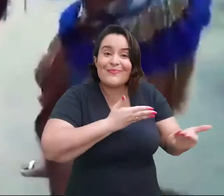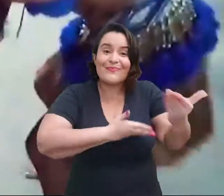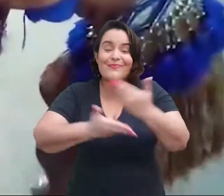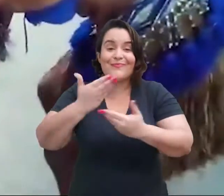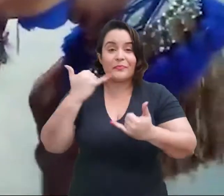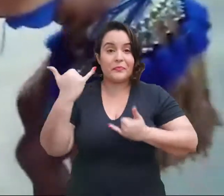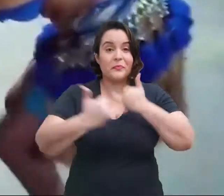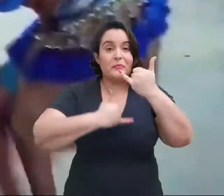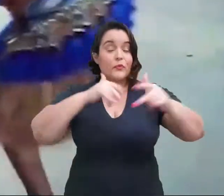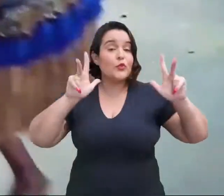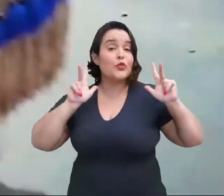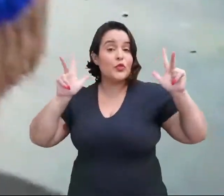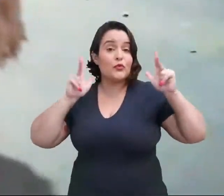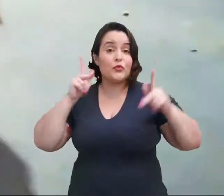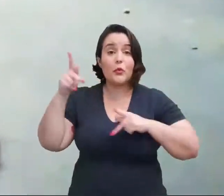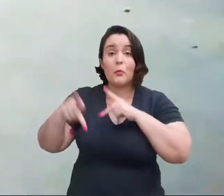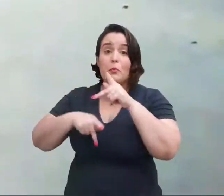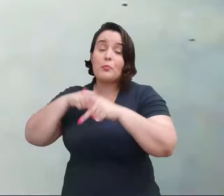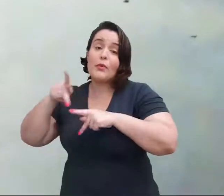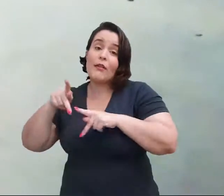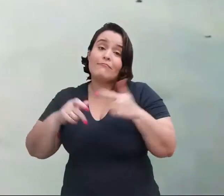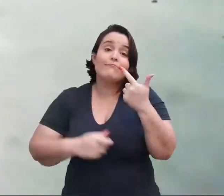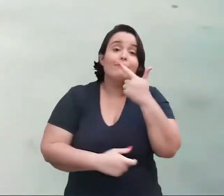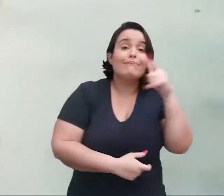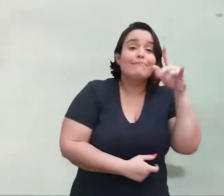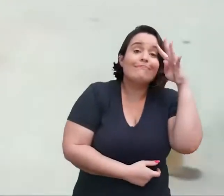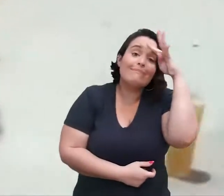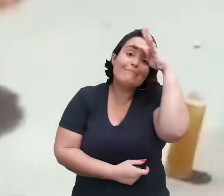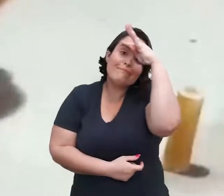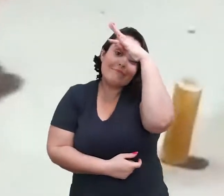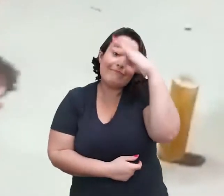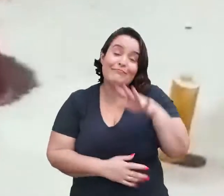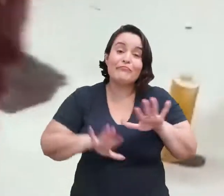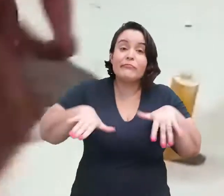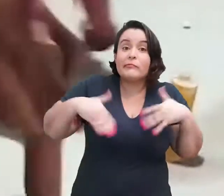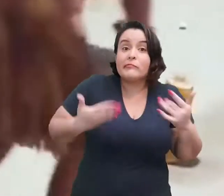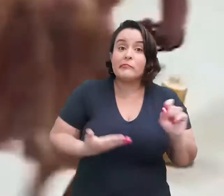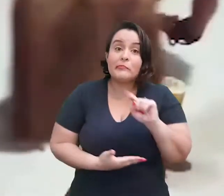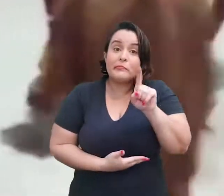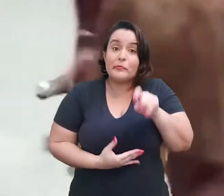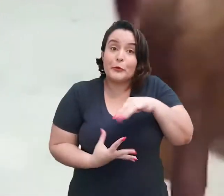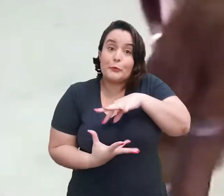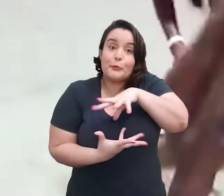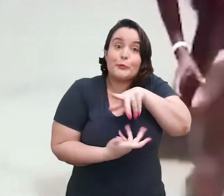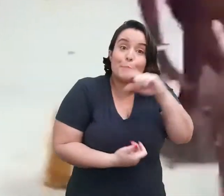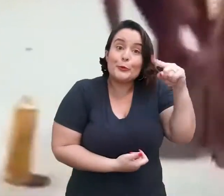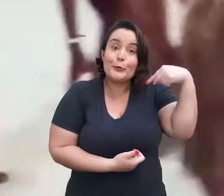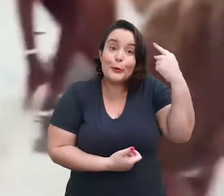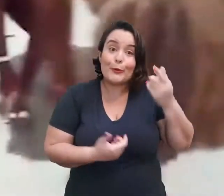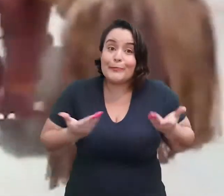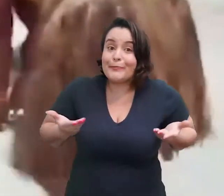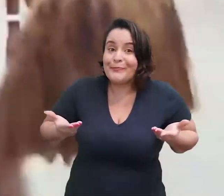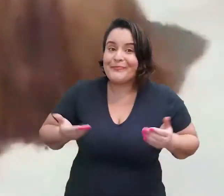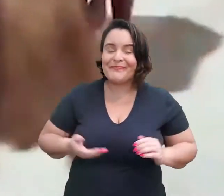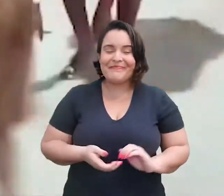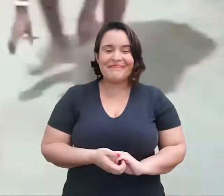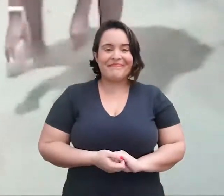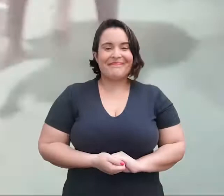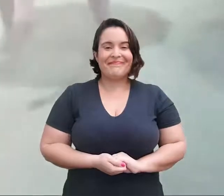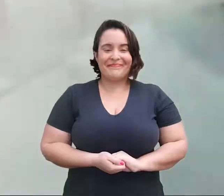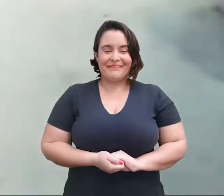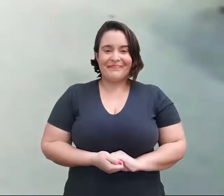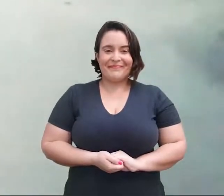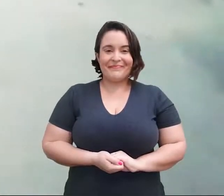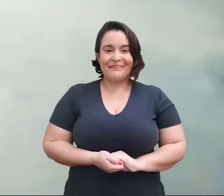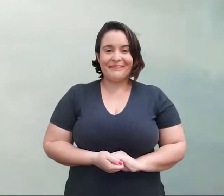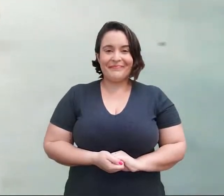os ouvidos, jogos que divertem um povo e distraem outros. Qual seu time nesse mundo louco?